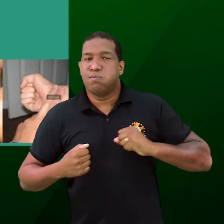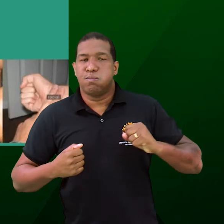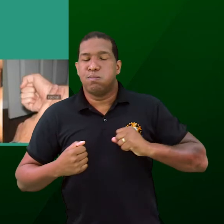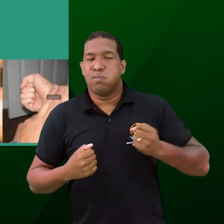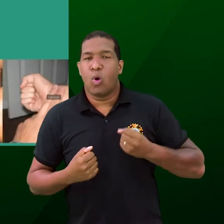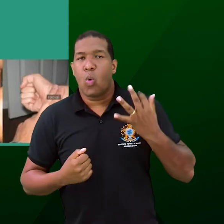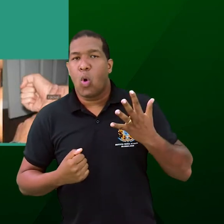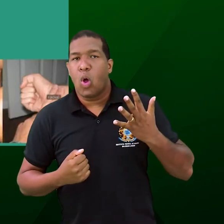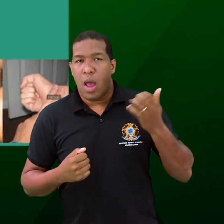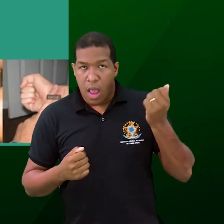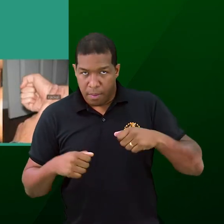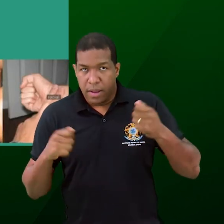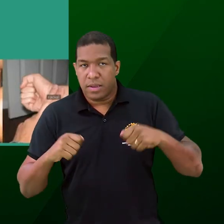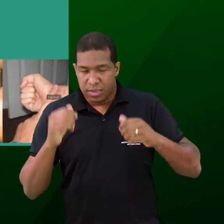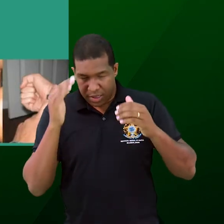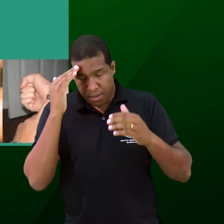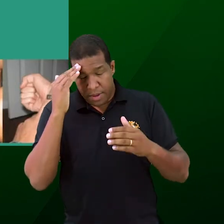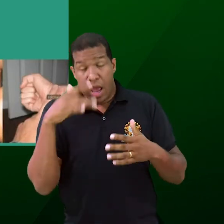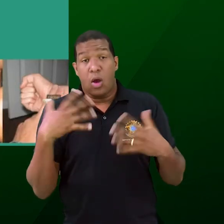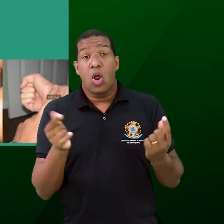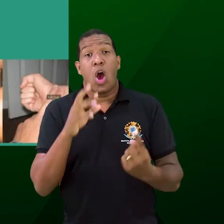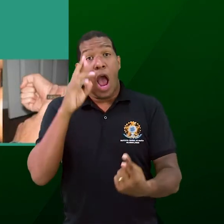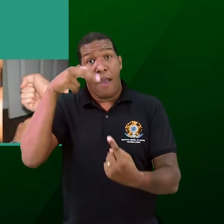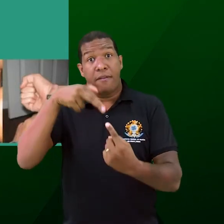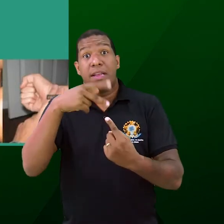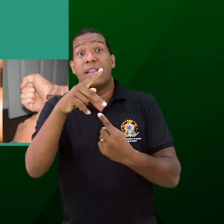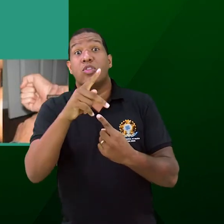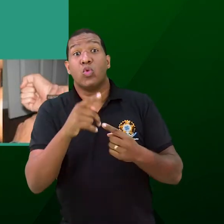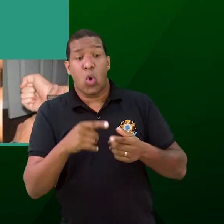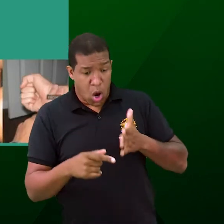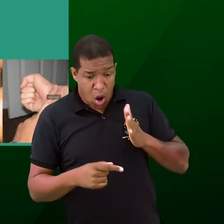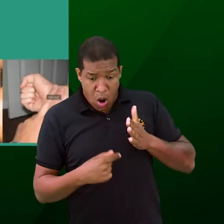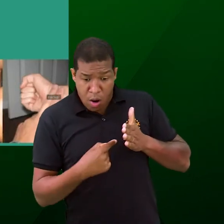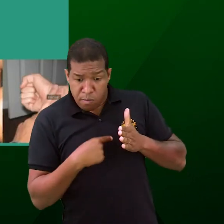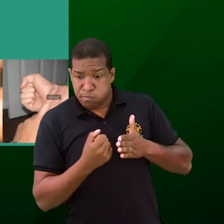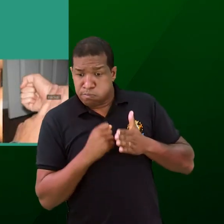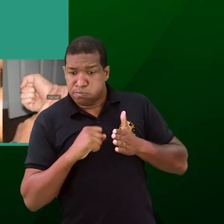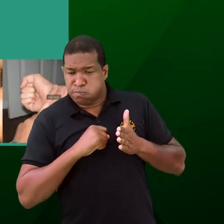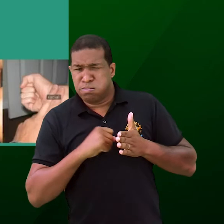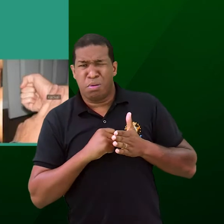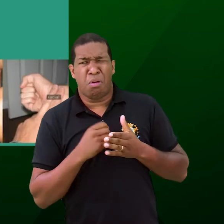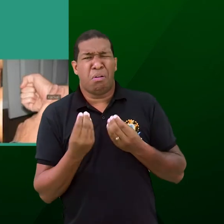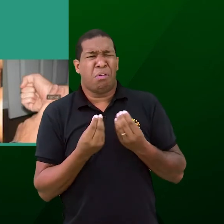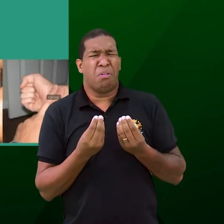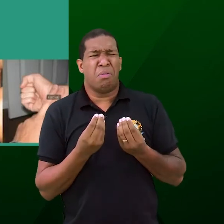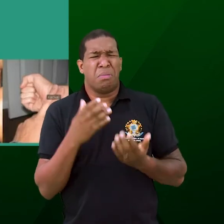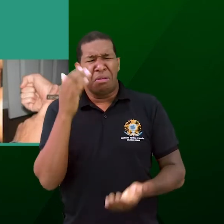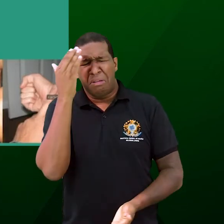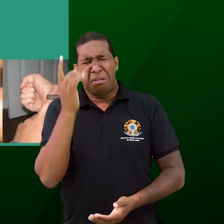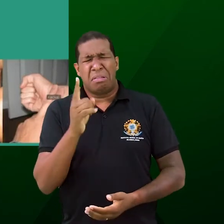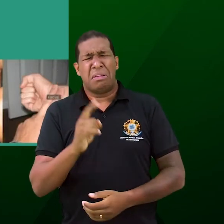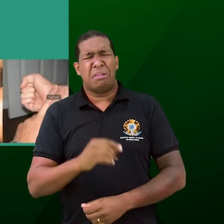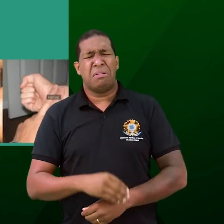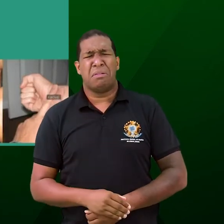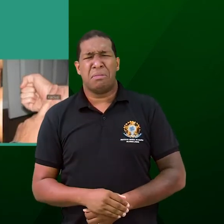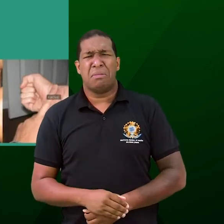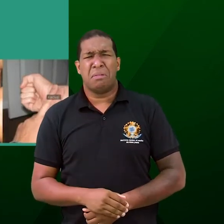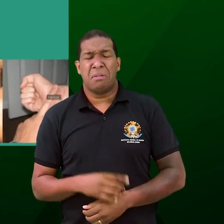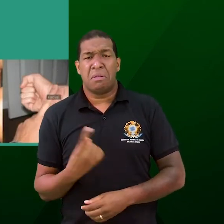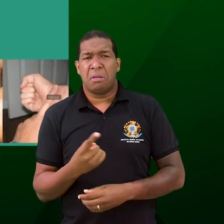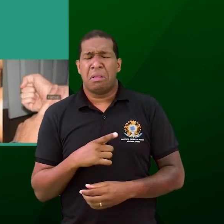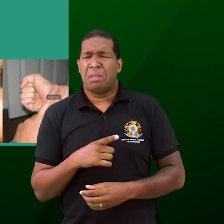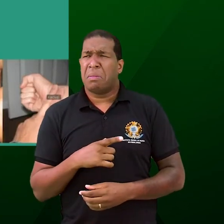uma especificidade do que eu digo, um jogador de futebol, por exemplo. Ele não precisa correr 50 quilômetros em um dia,